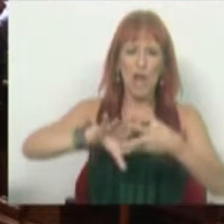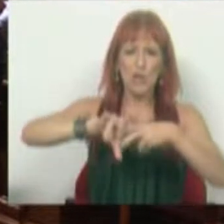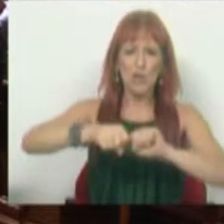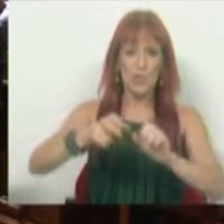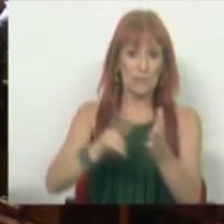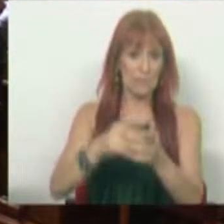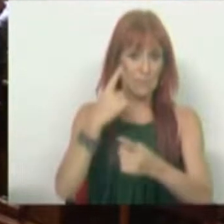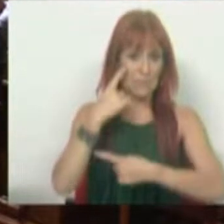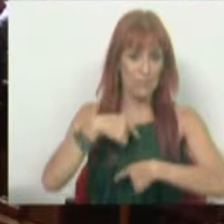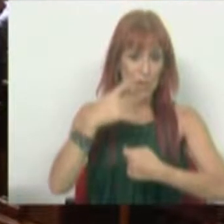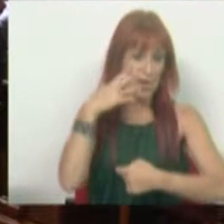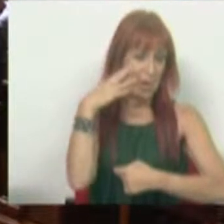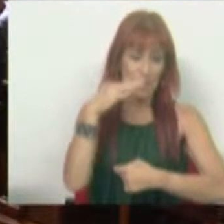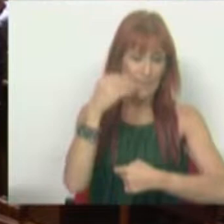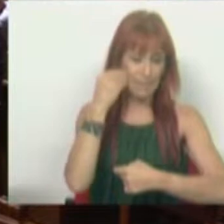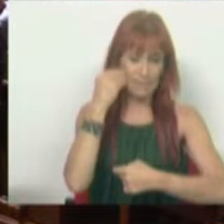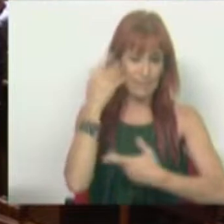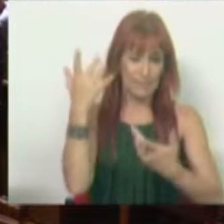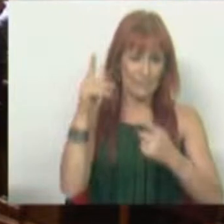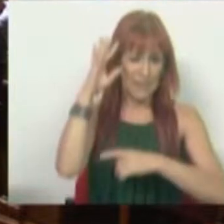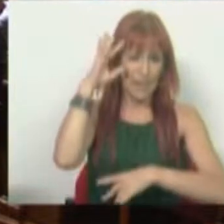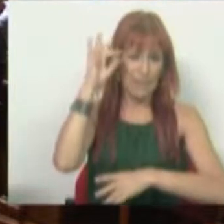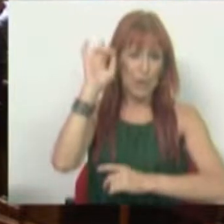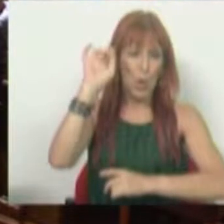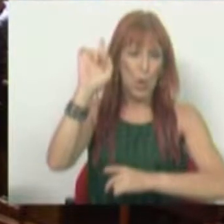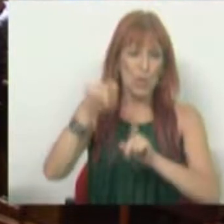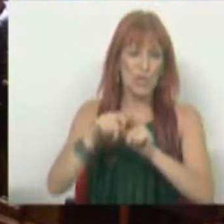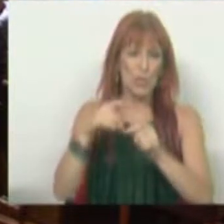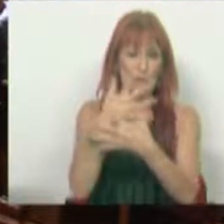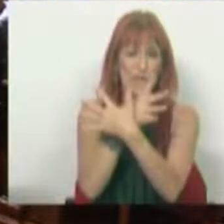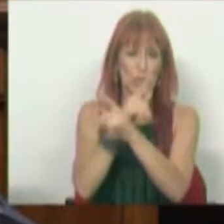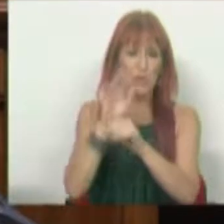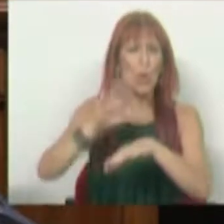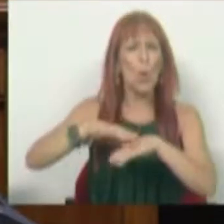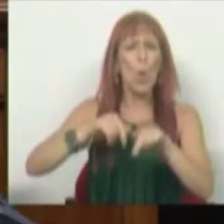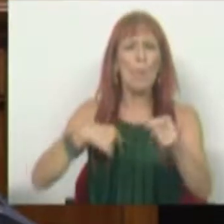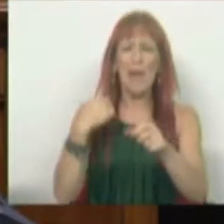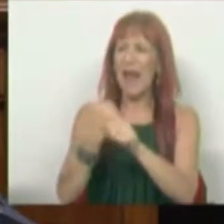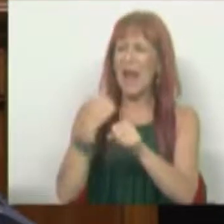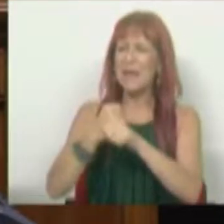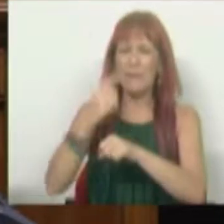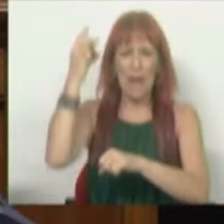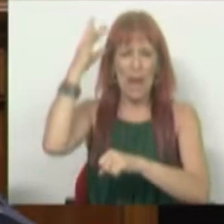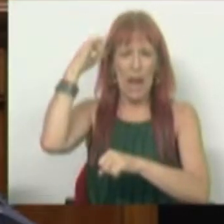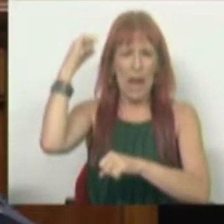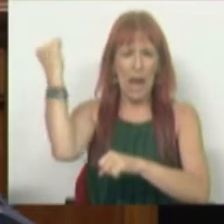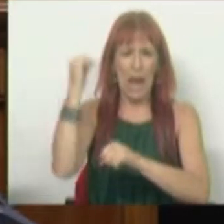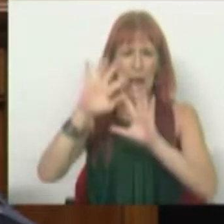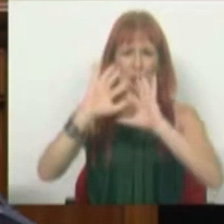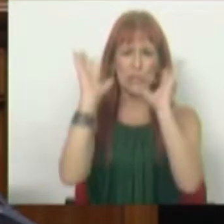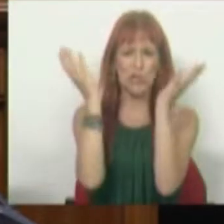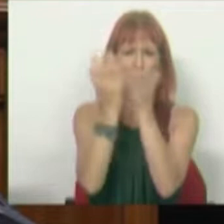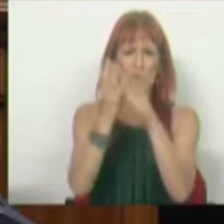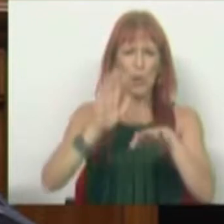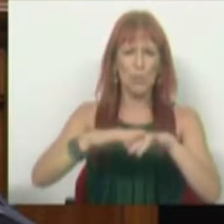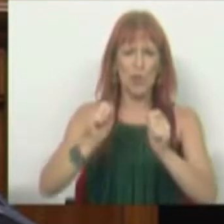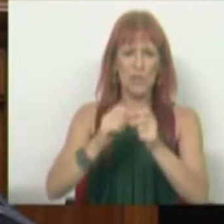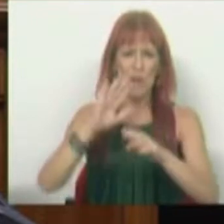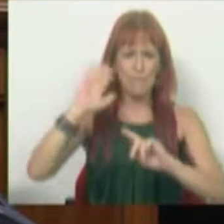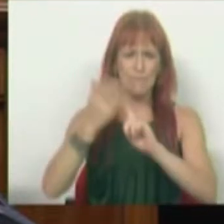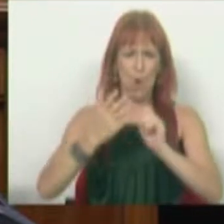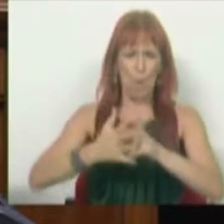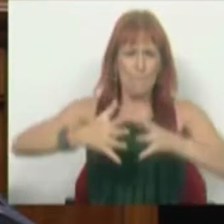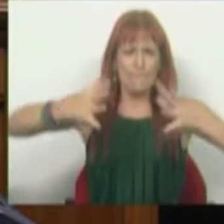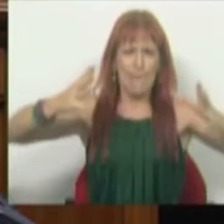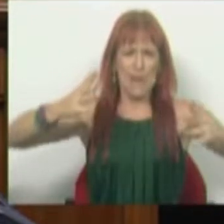realidade. É normal. O mito é de que os incêndios advêm de uma atividade criminosa geral e por isso que aumentar penas resolvia